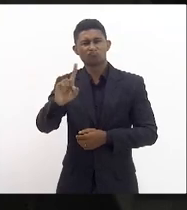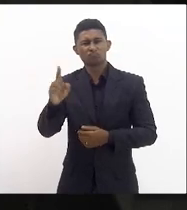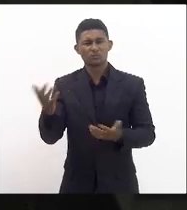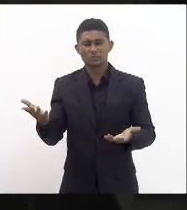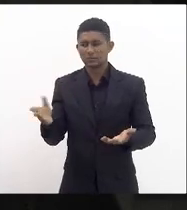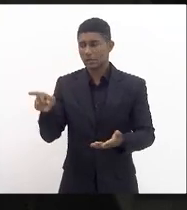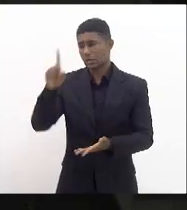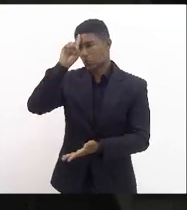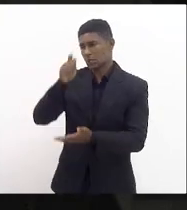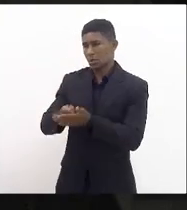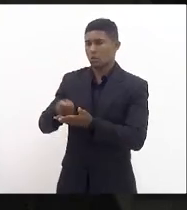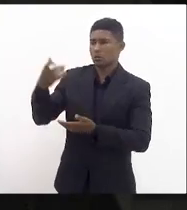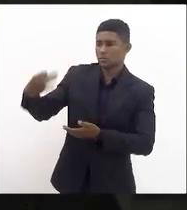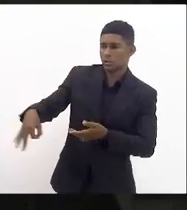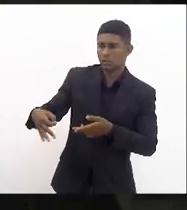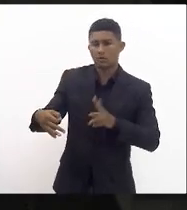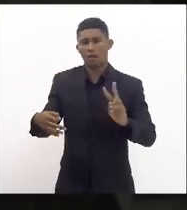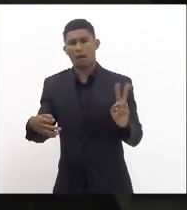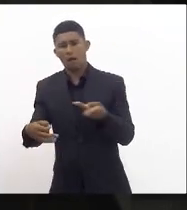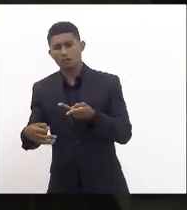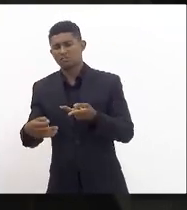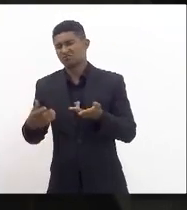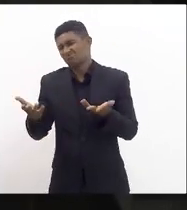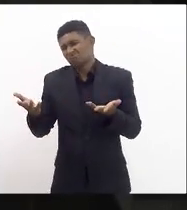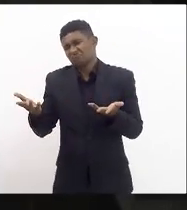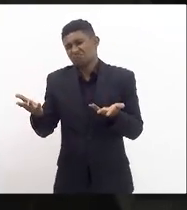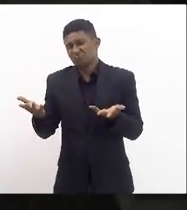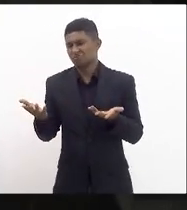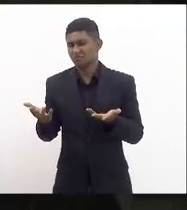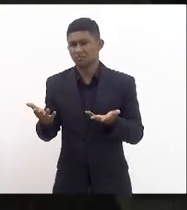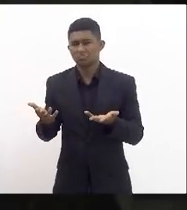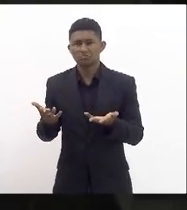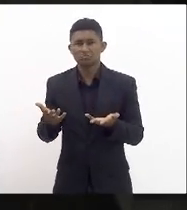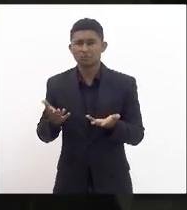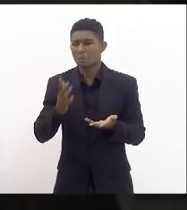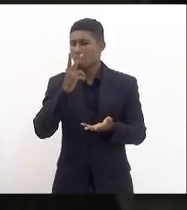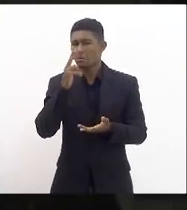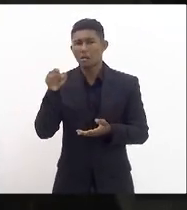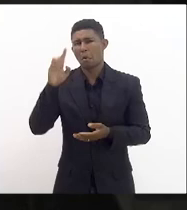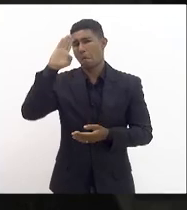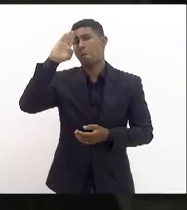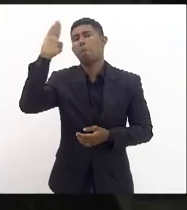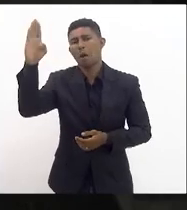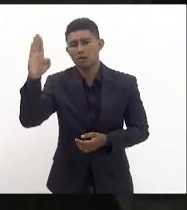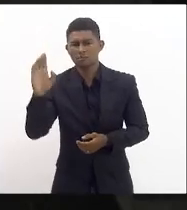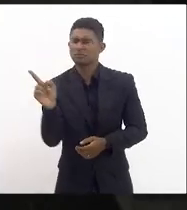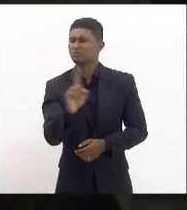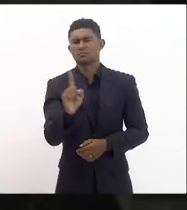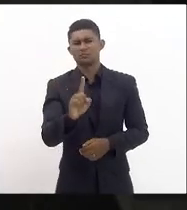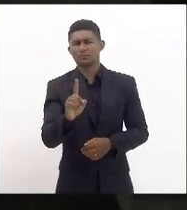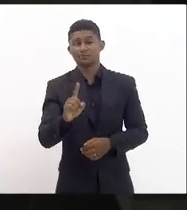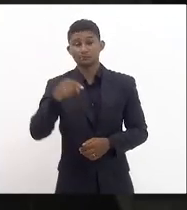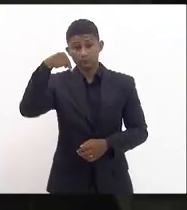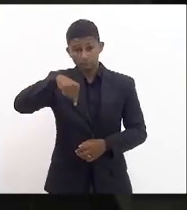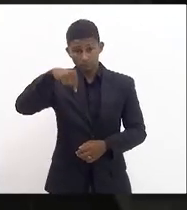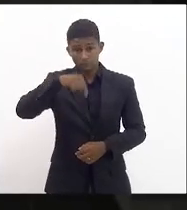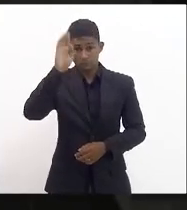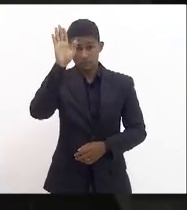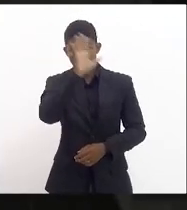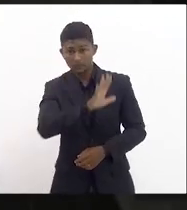ou não. Não reside aí o drama da população